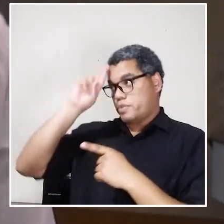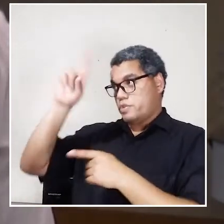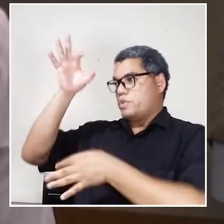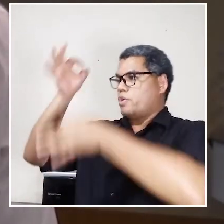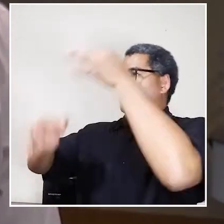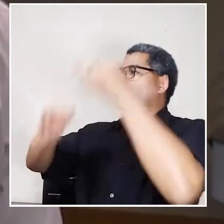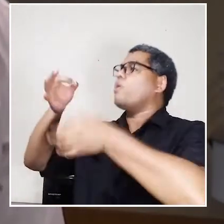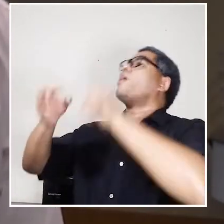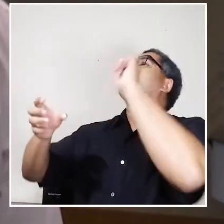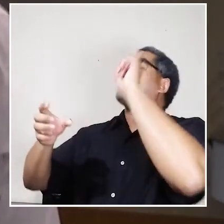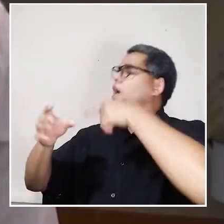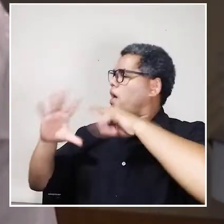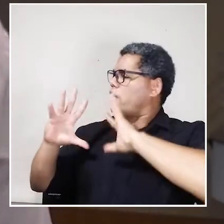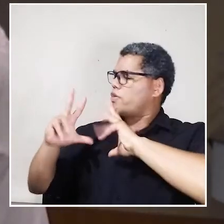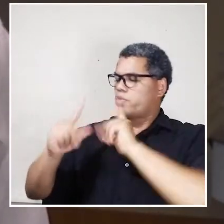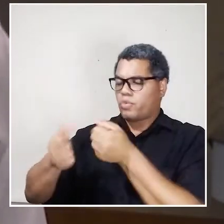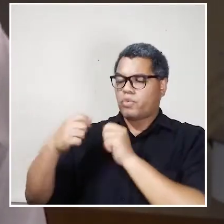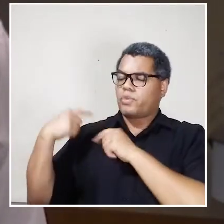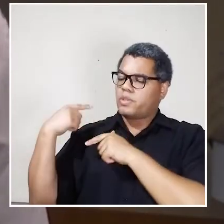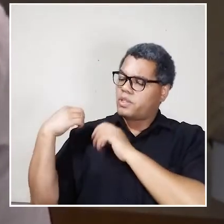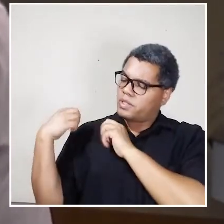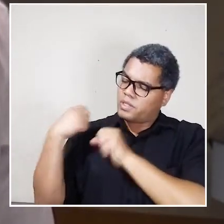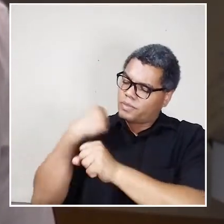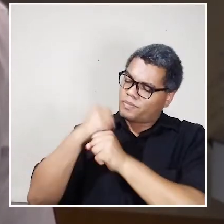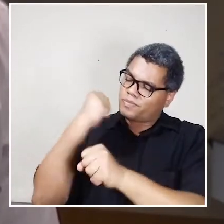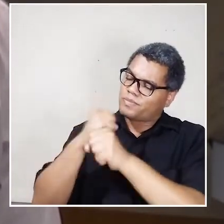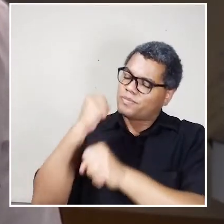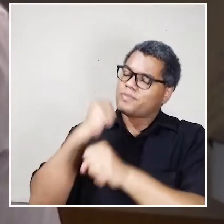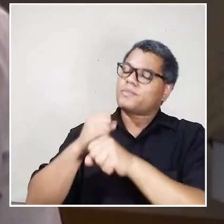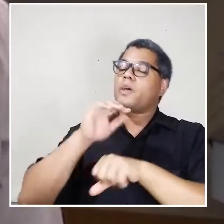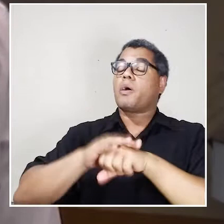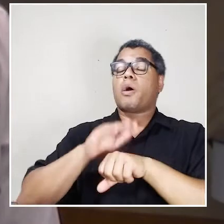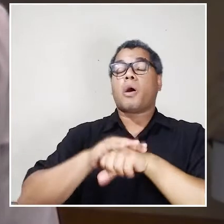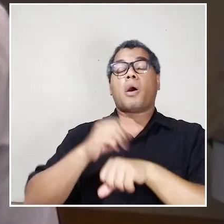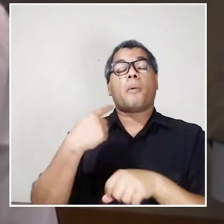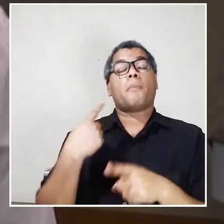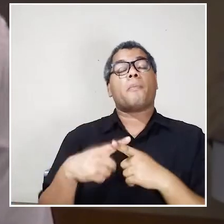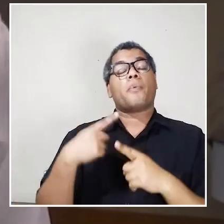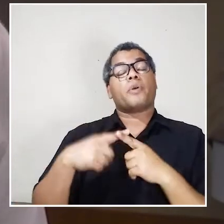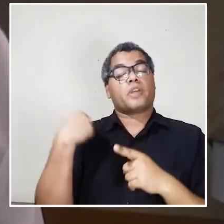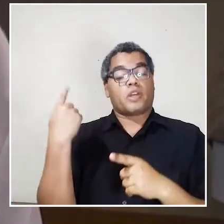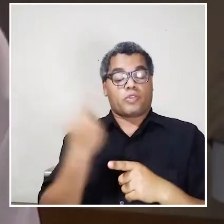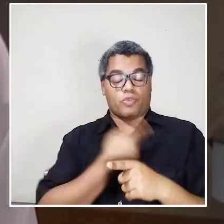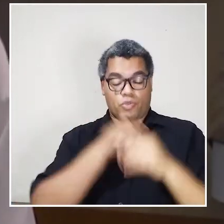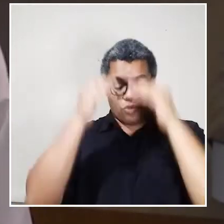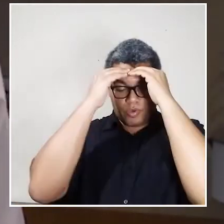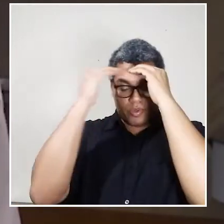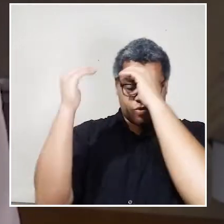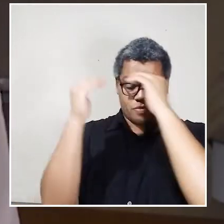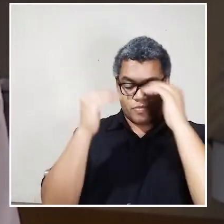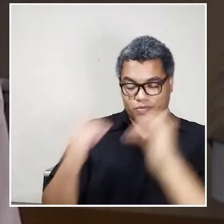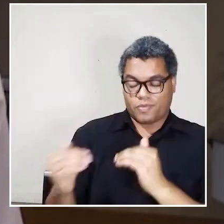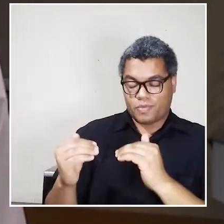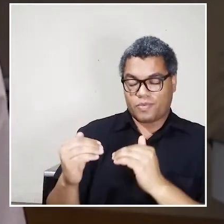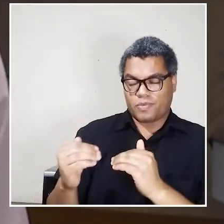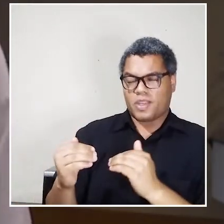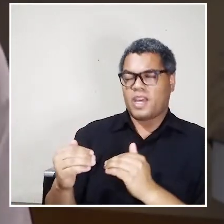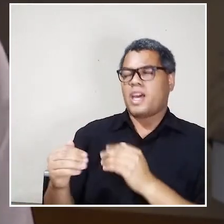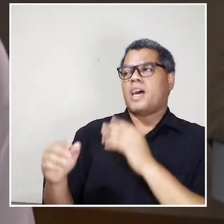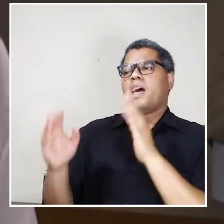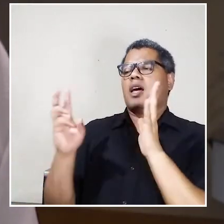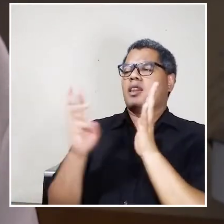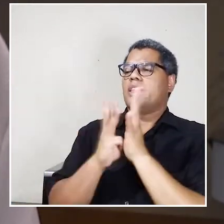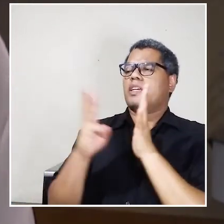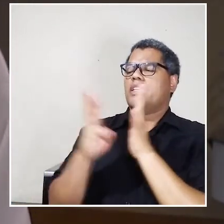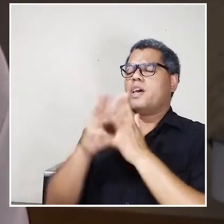o Senhor, nosso Deus, em todas as suas obras que faz, pois não obedecemos à sua voz. Em momento algum, Daniel diz assim: o Senhor não é